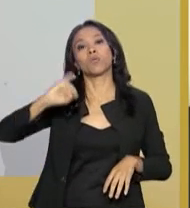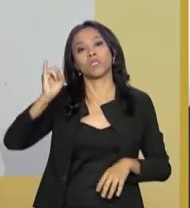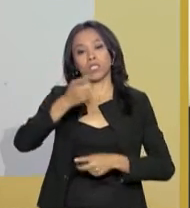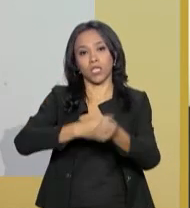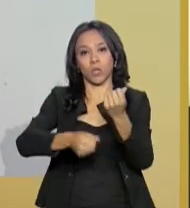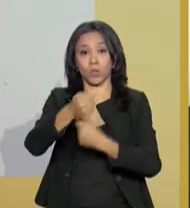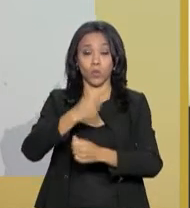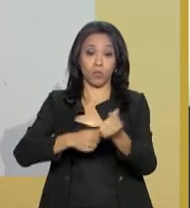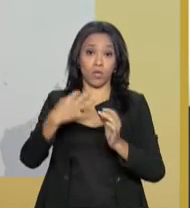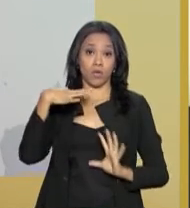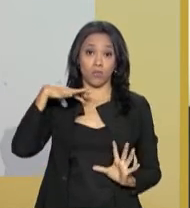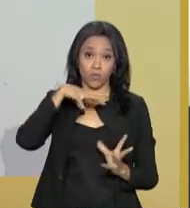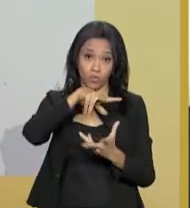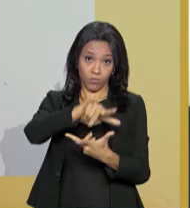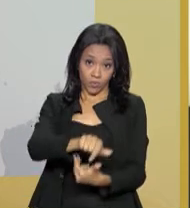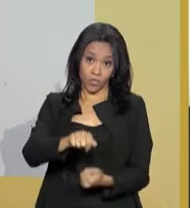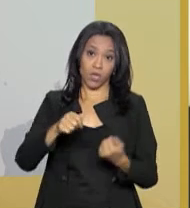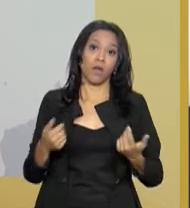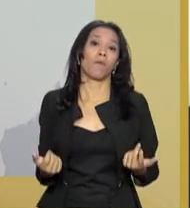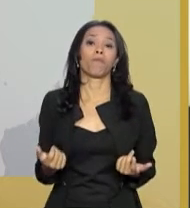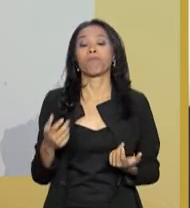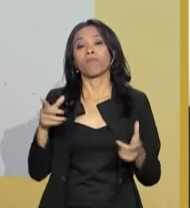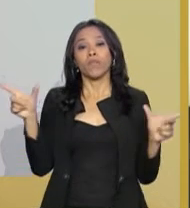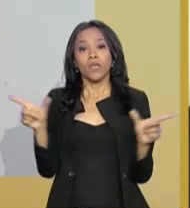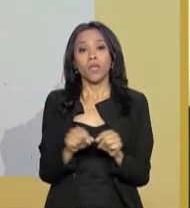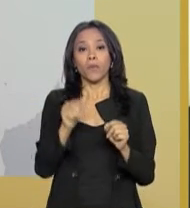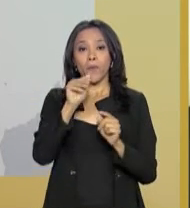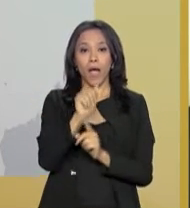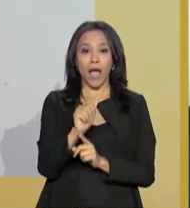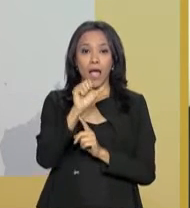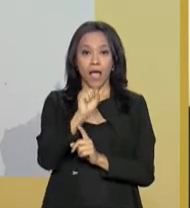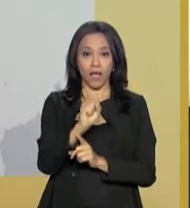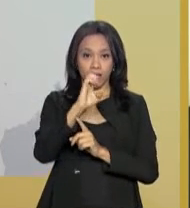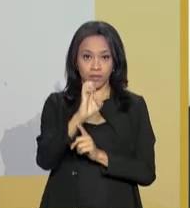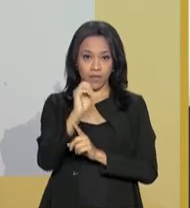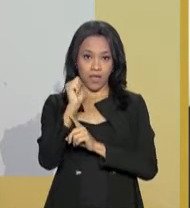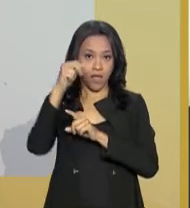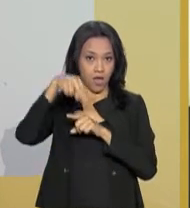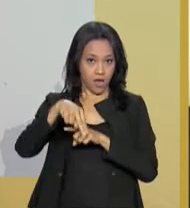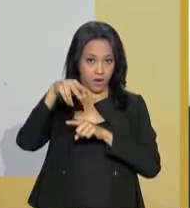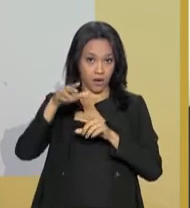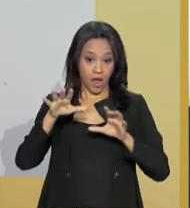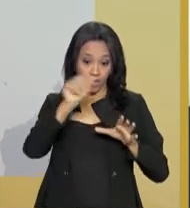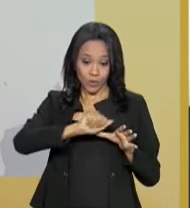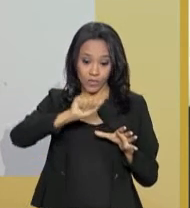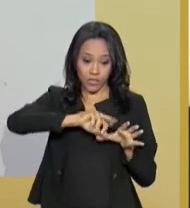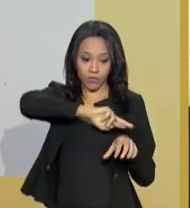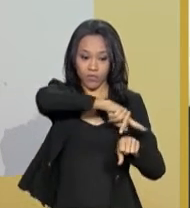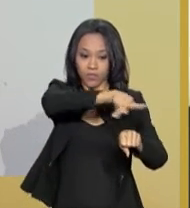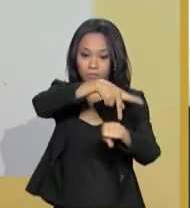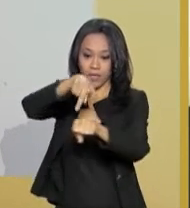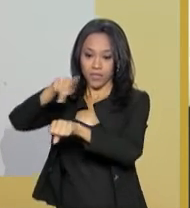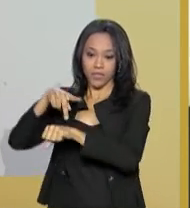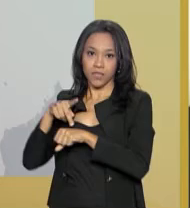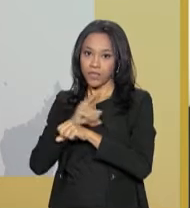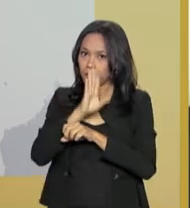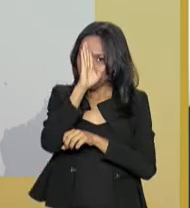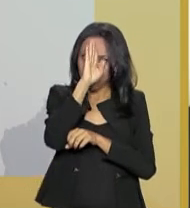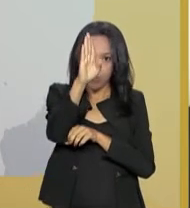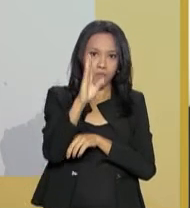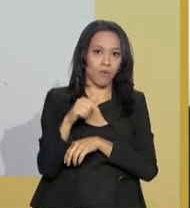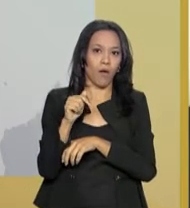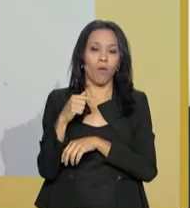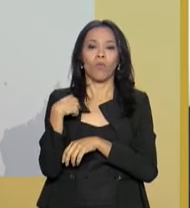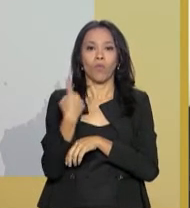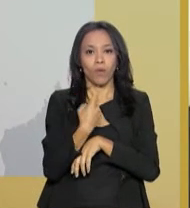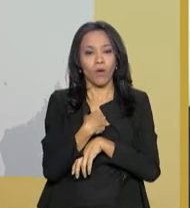mundial e a ASEAN é o principal mecanismo de integração e de cooperação entre esses países. Nós tratamos